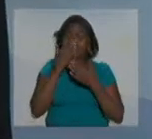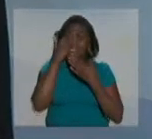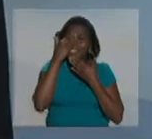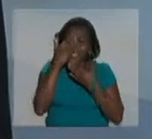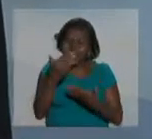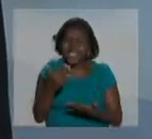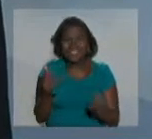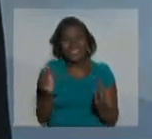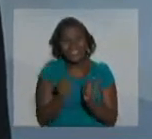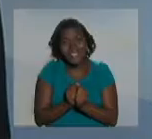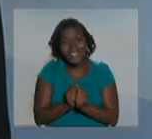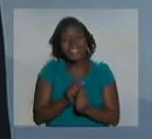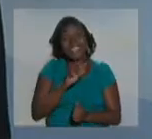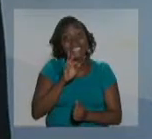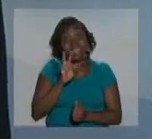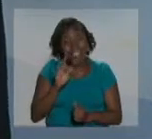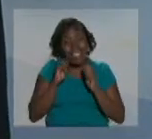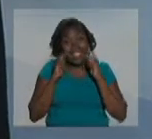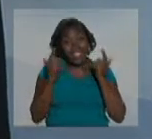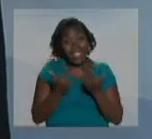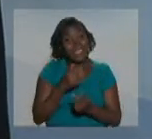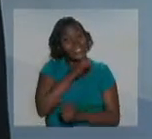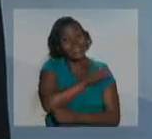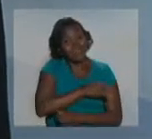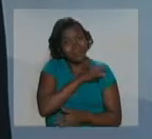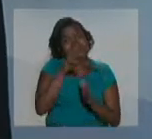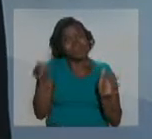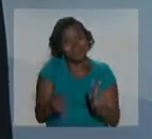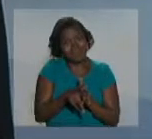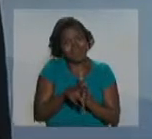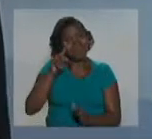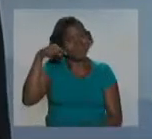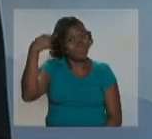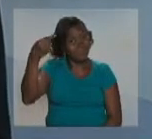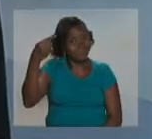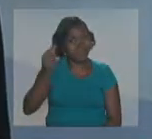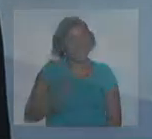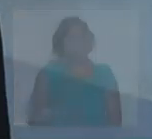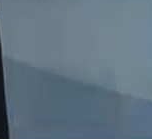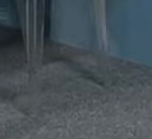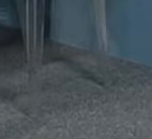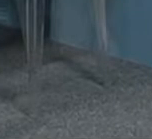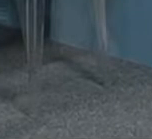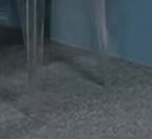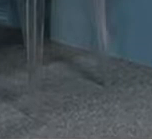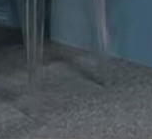www.alerj.rj.gov.br. Muito obrigada pela sua companhia. TV Alerj, o canal do povo fluminense. Até a próxima.